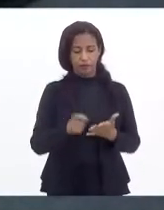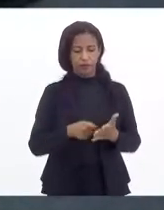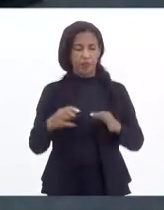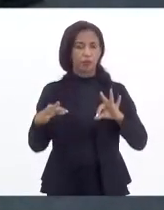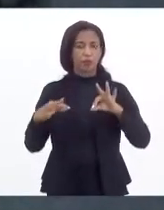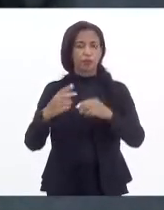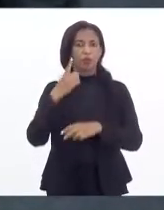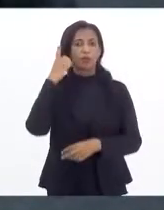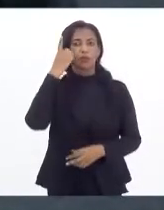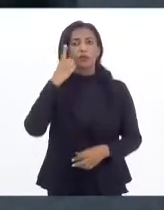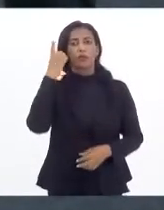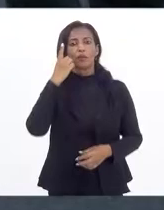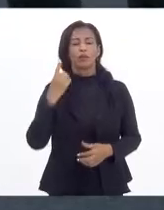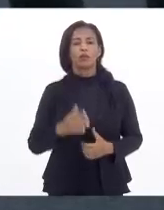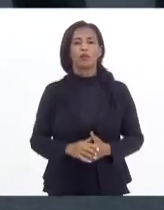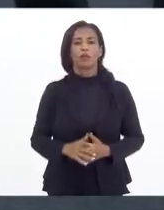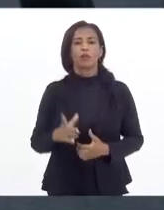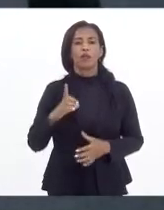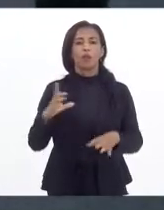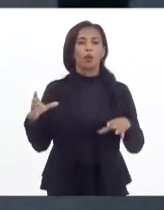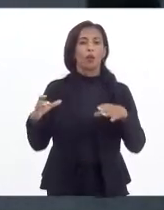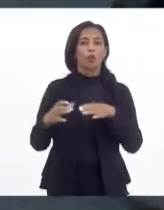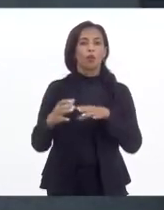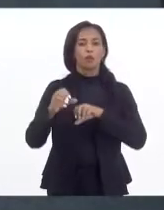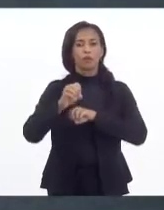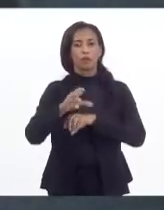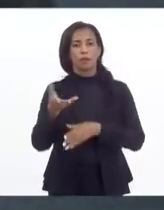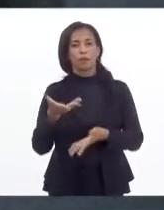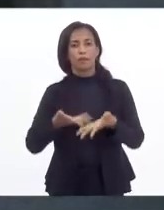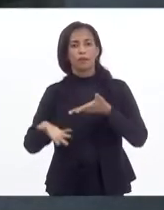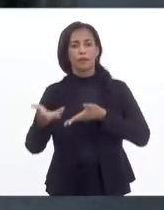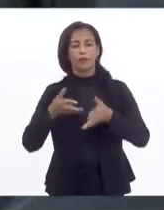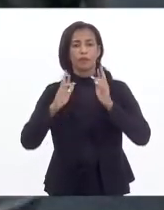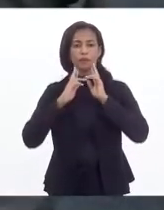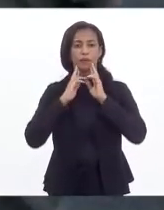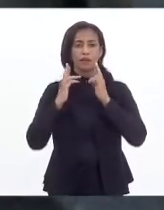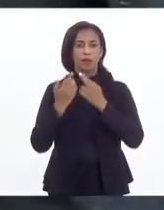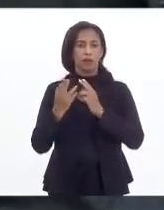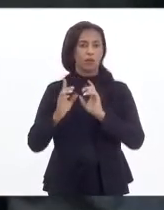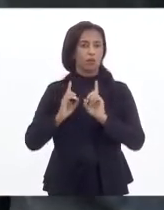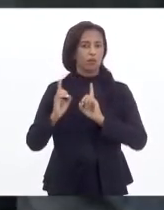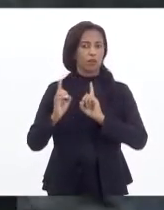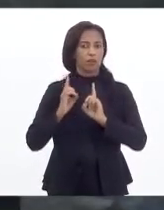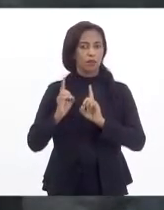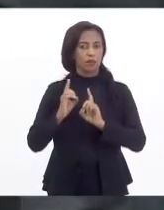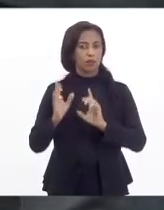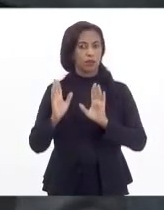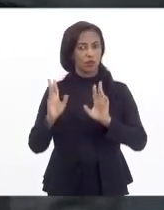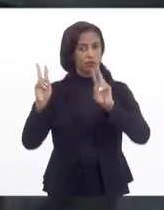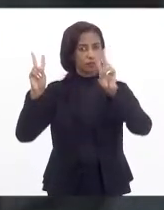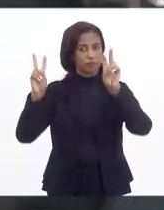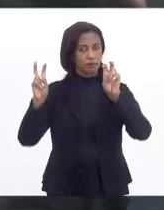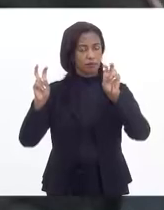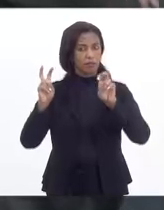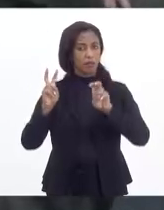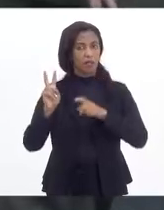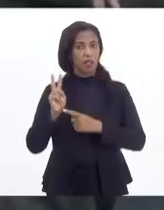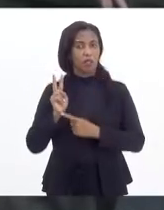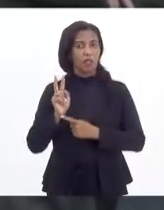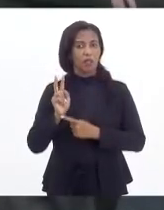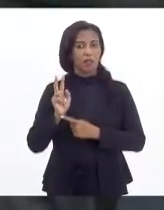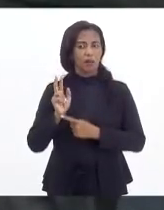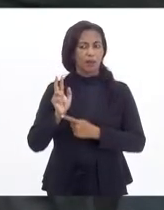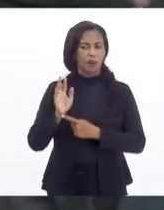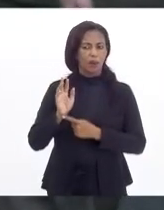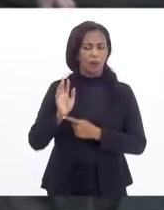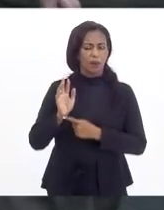todos os deputados que compõem a Comissão de Educação, que estavam participando da reunião quando a gente debateu esse projeto. E ele visa